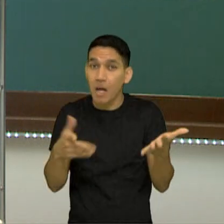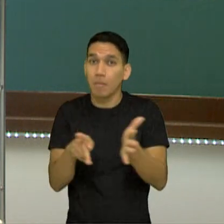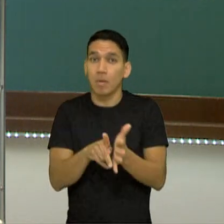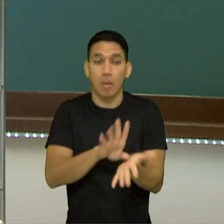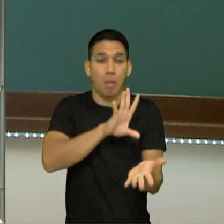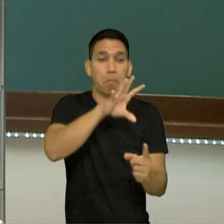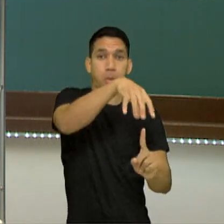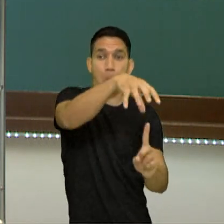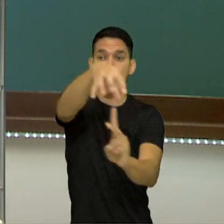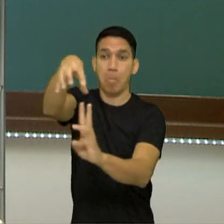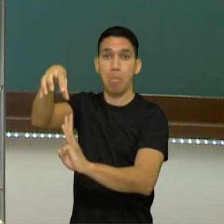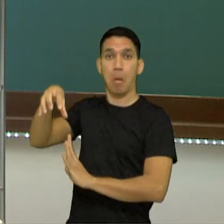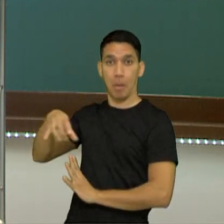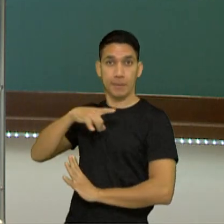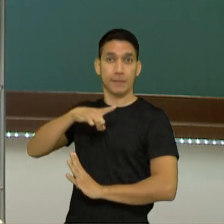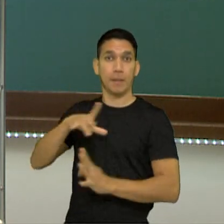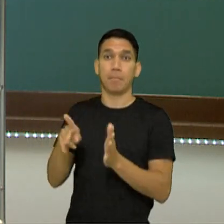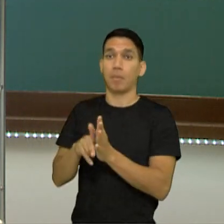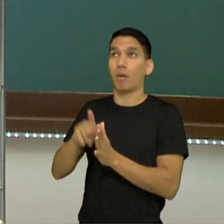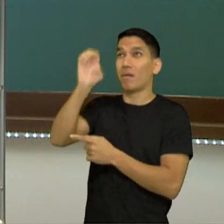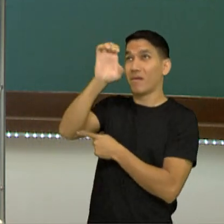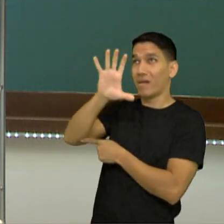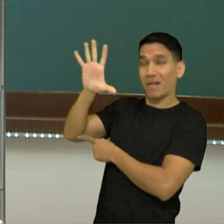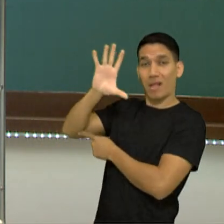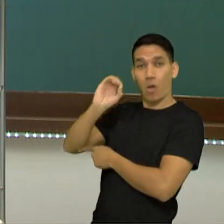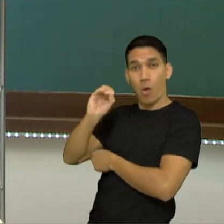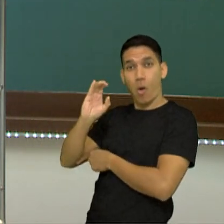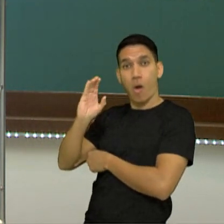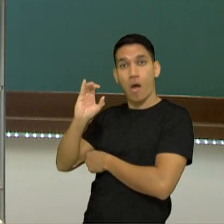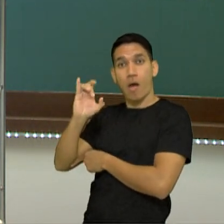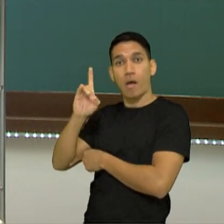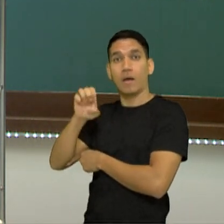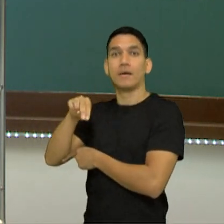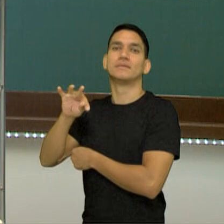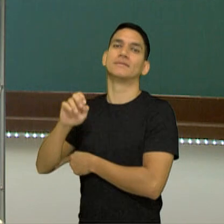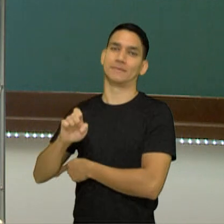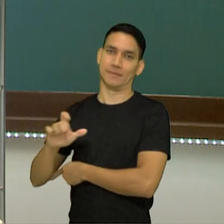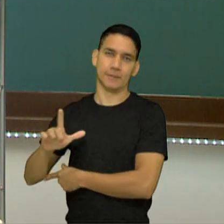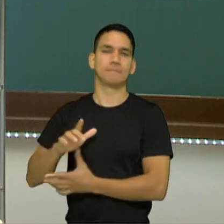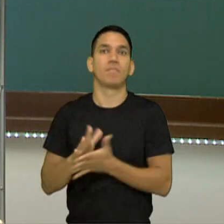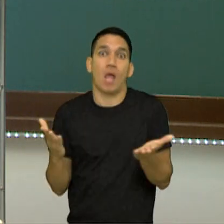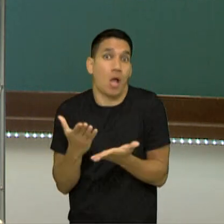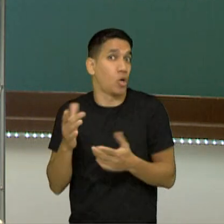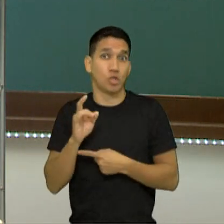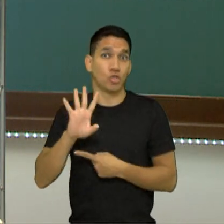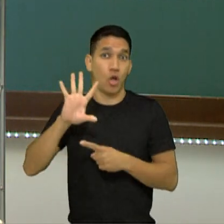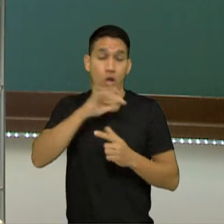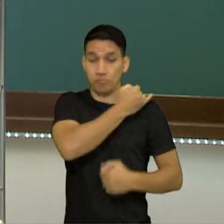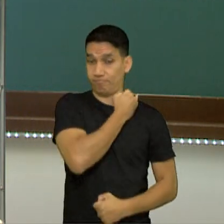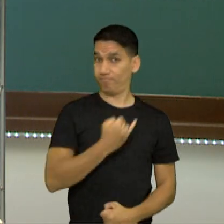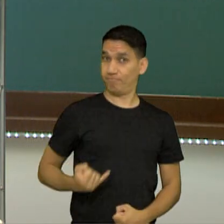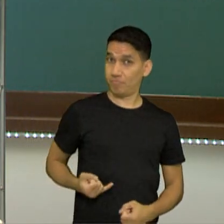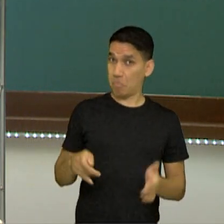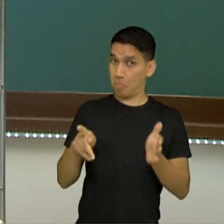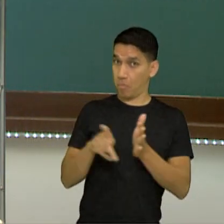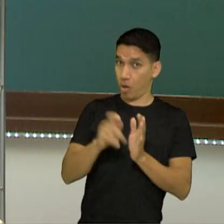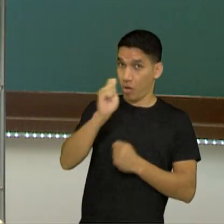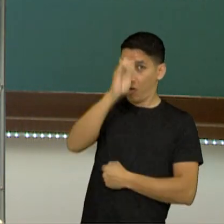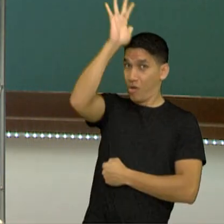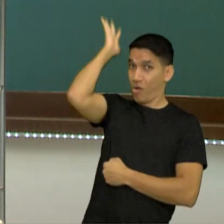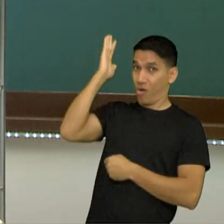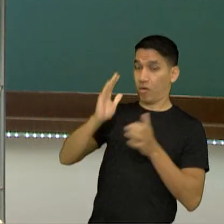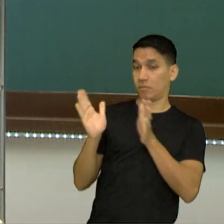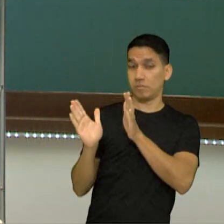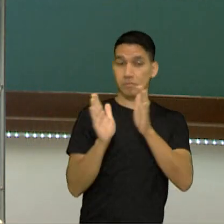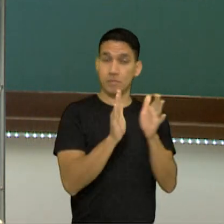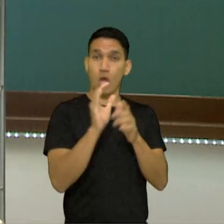ali na região ocidental da Europa, certo? Então agora a gente só vai ter o Império Romano lá no Oriente. E todo